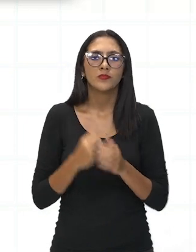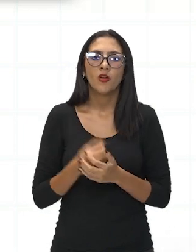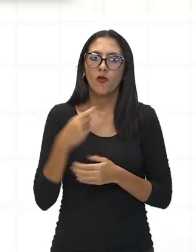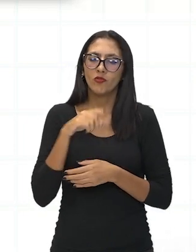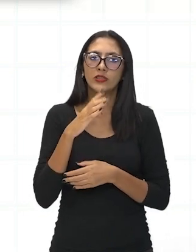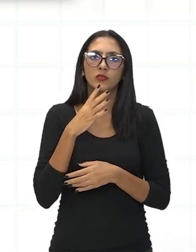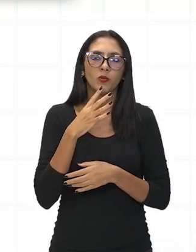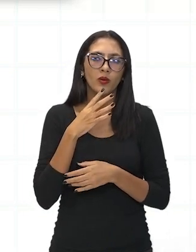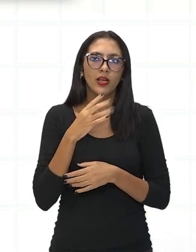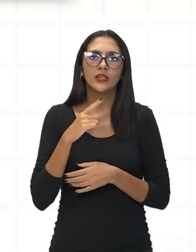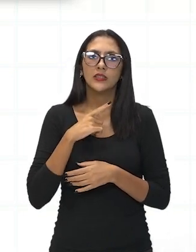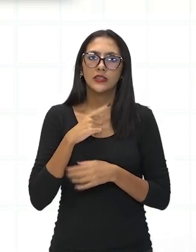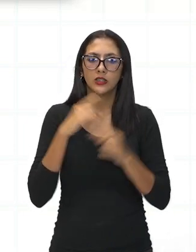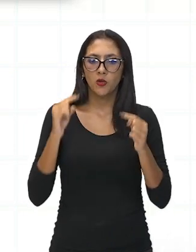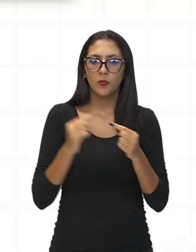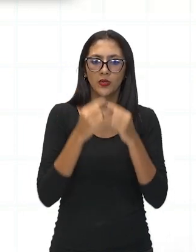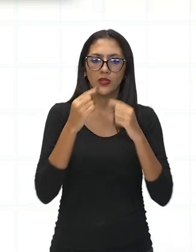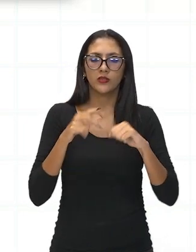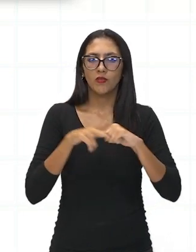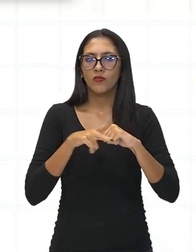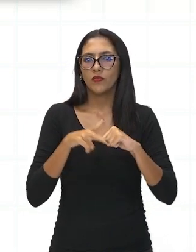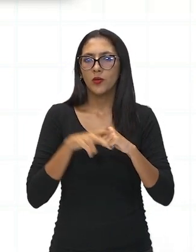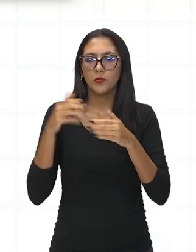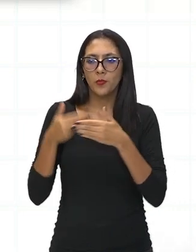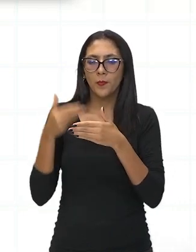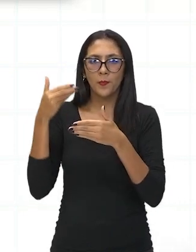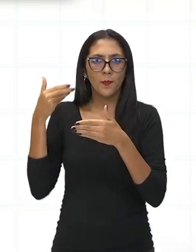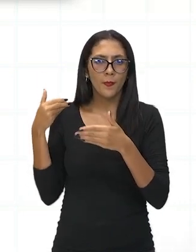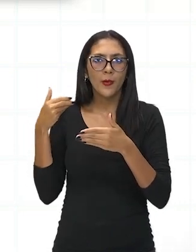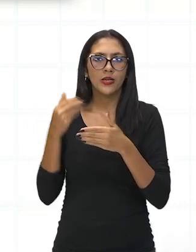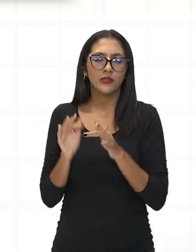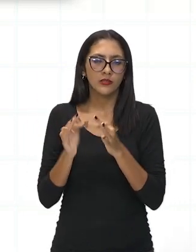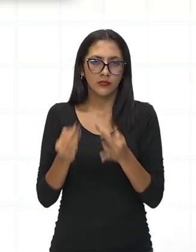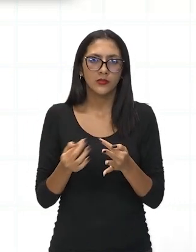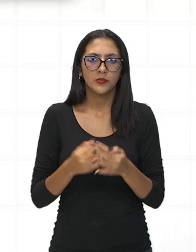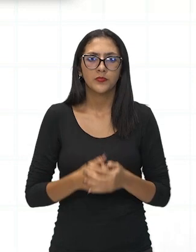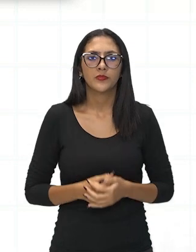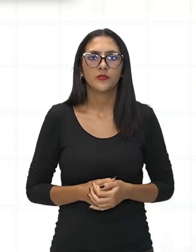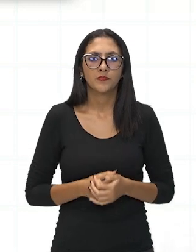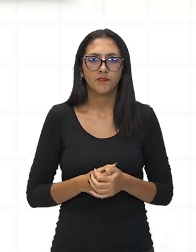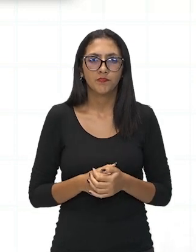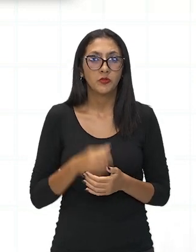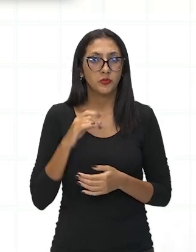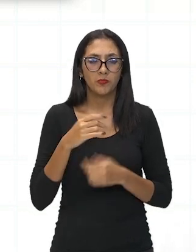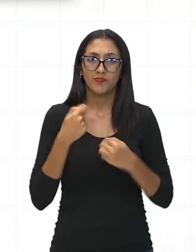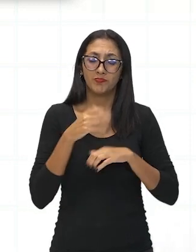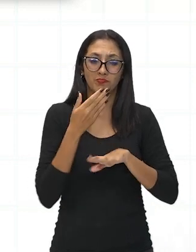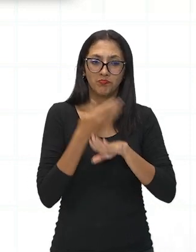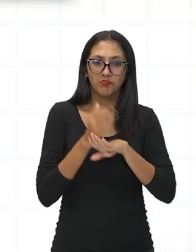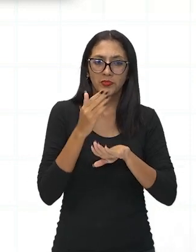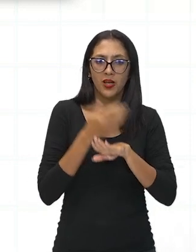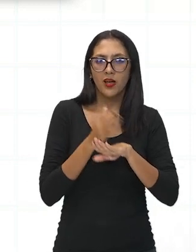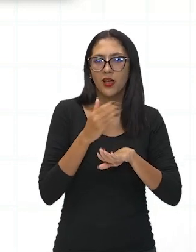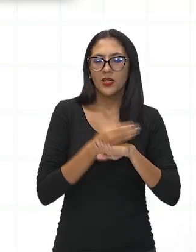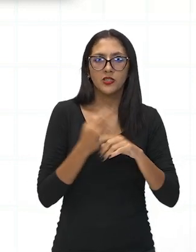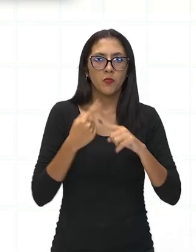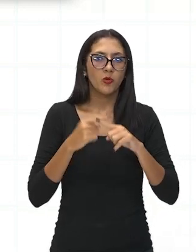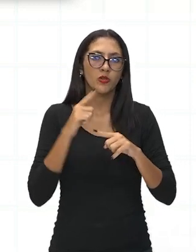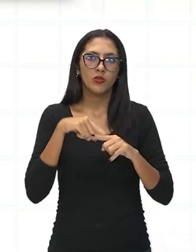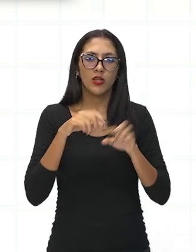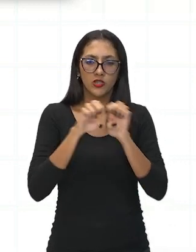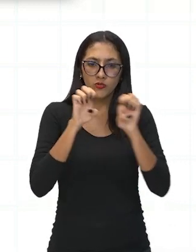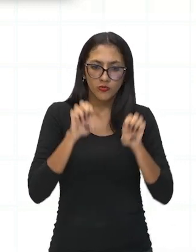utilizado o simple past, tá bom? Então, a questão dos verbos no passado é prática mesmo, tem que praticar, tem